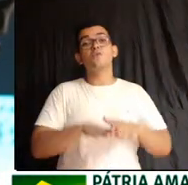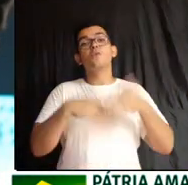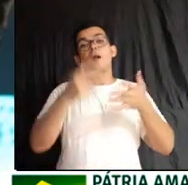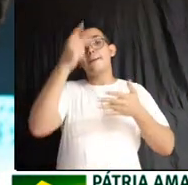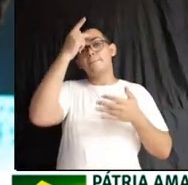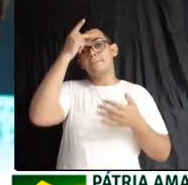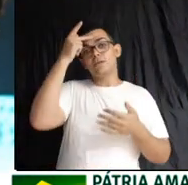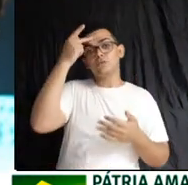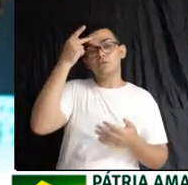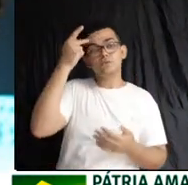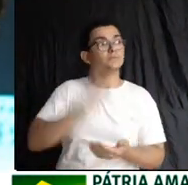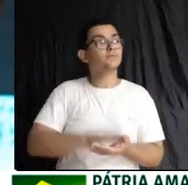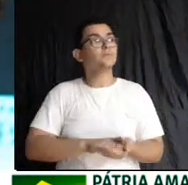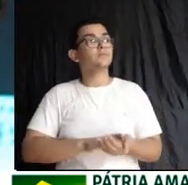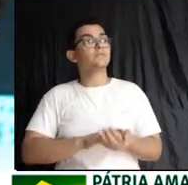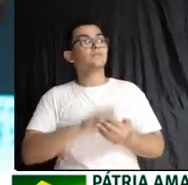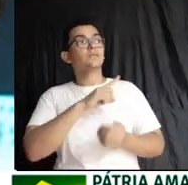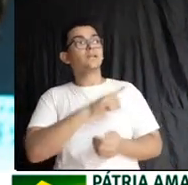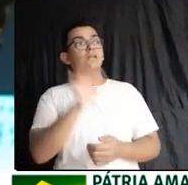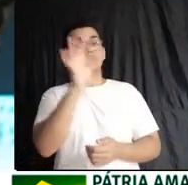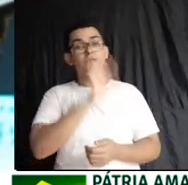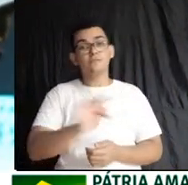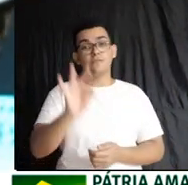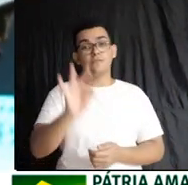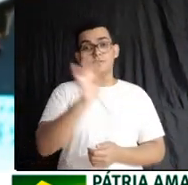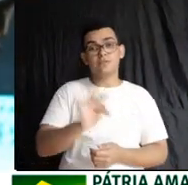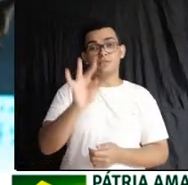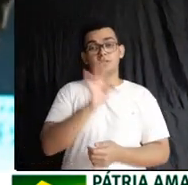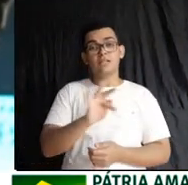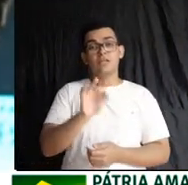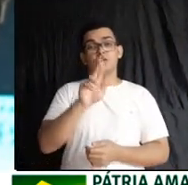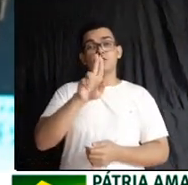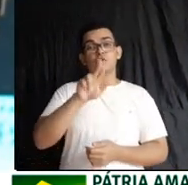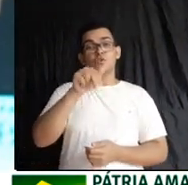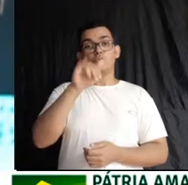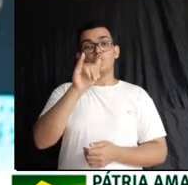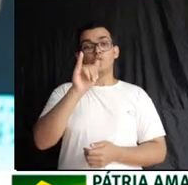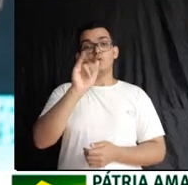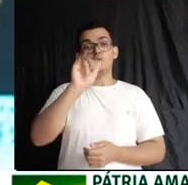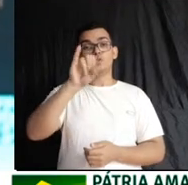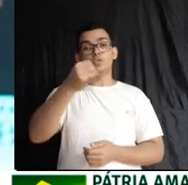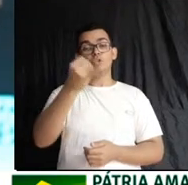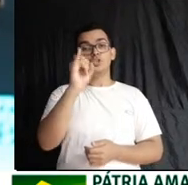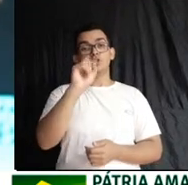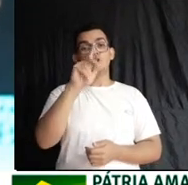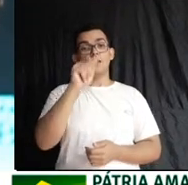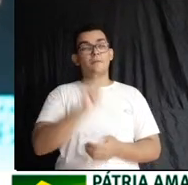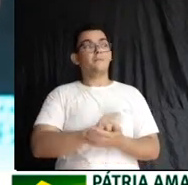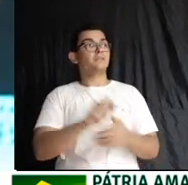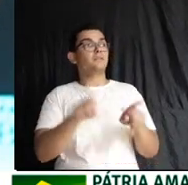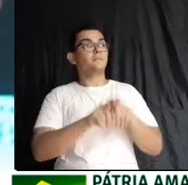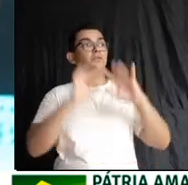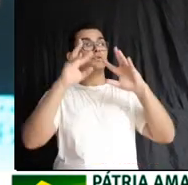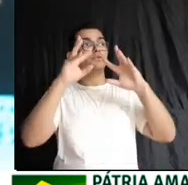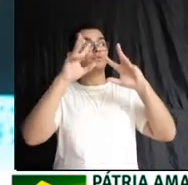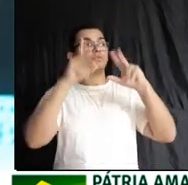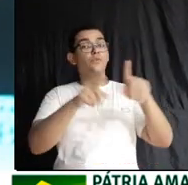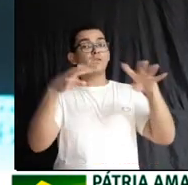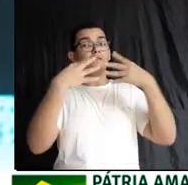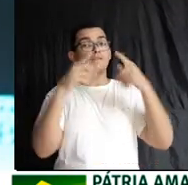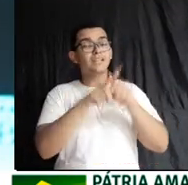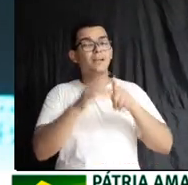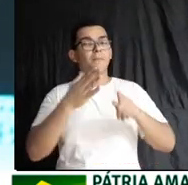da Odontologia da Unigipa, os meus colegas de Ney, Matheus e toda a galera que está nos assistindo também. E a minha